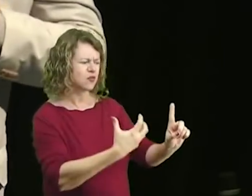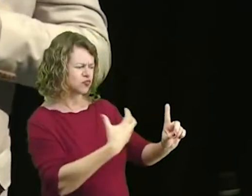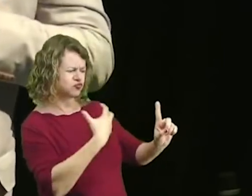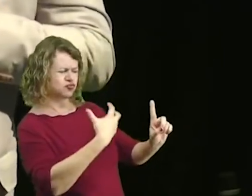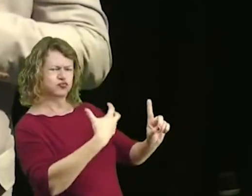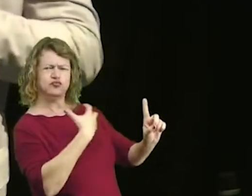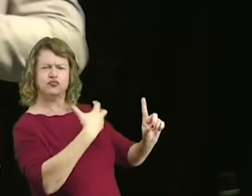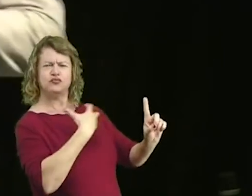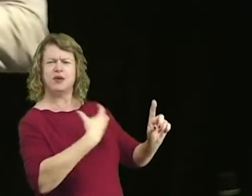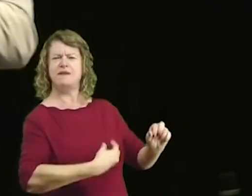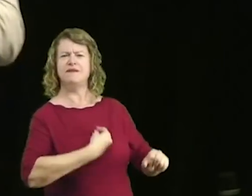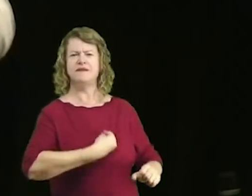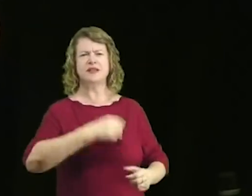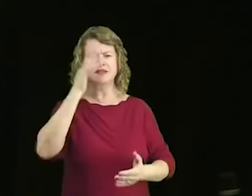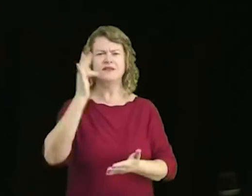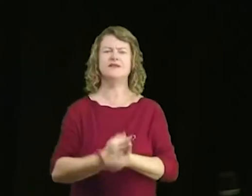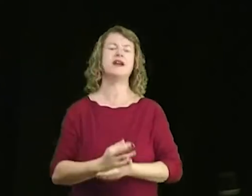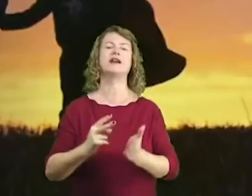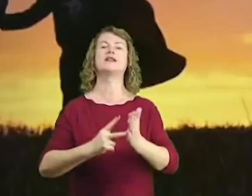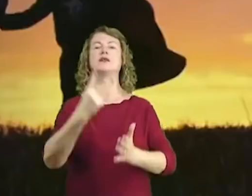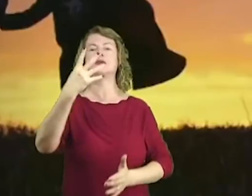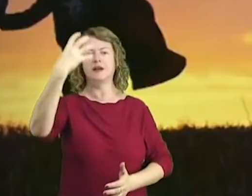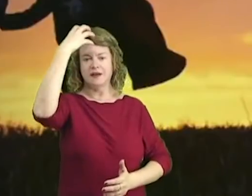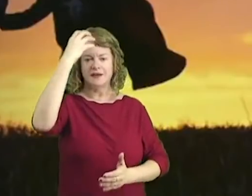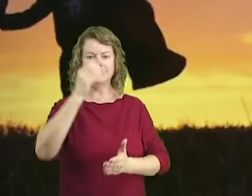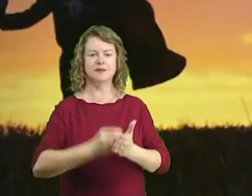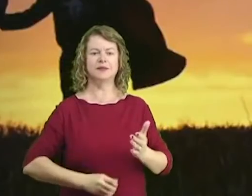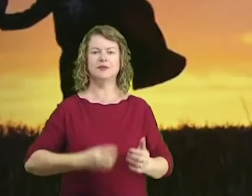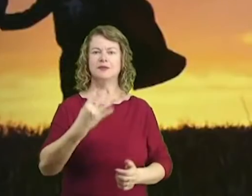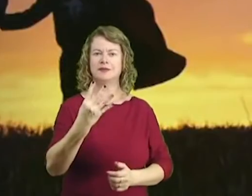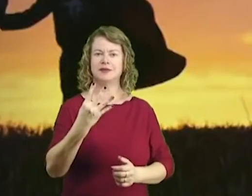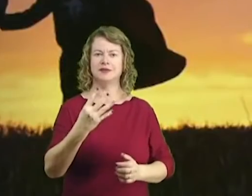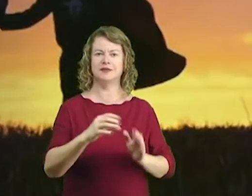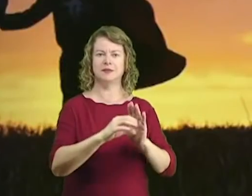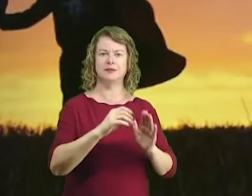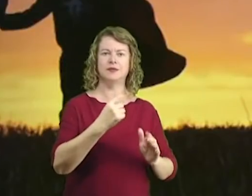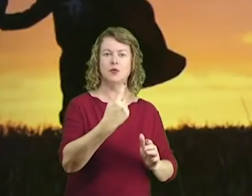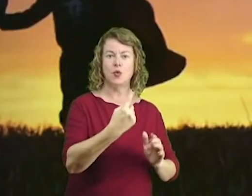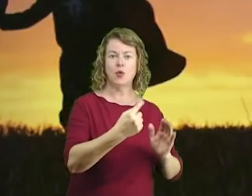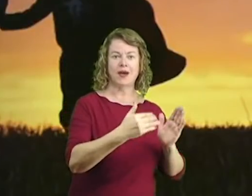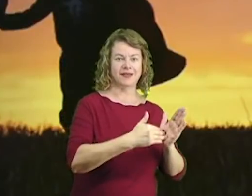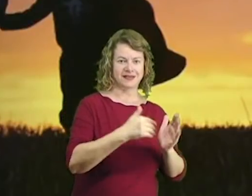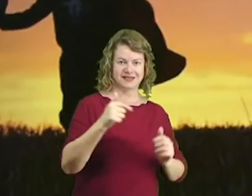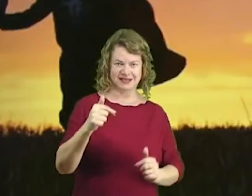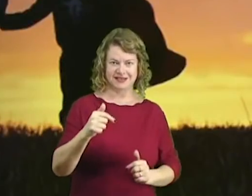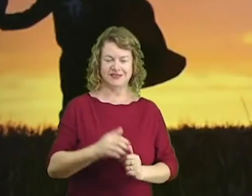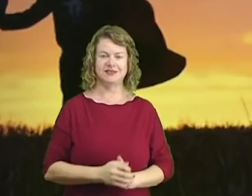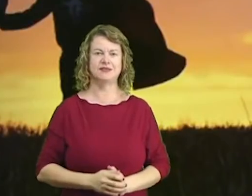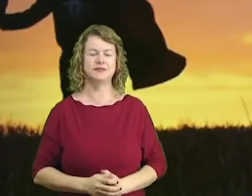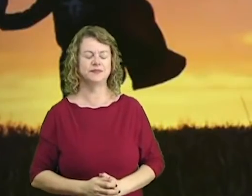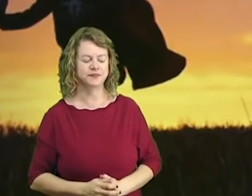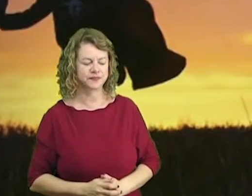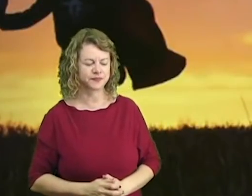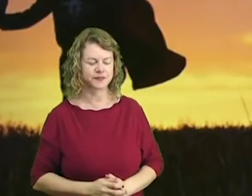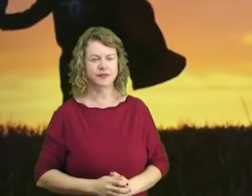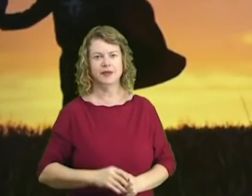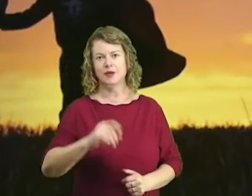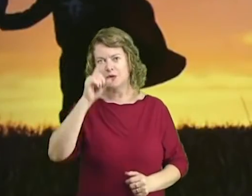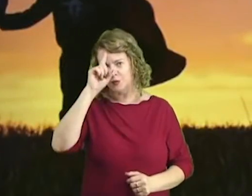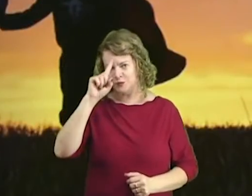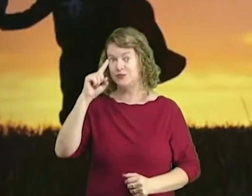fé. Diz assim, segundo Reis, capítulo 4, de 1 a 7: certo dia, uma